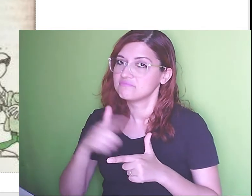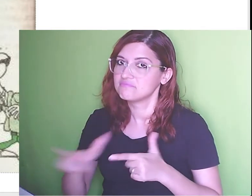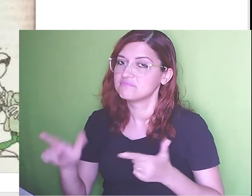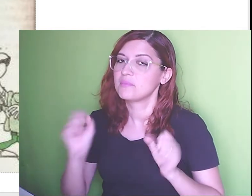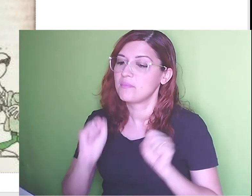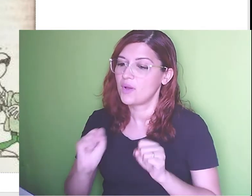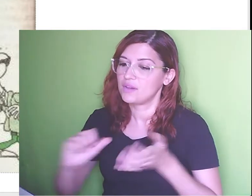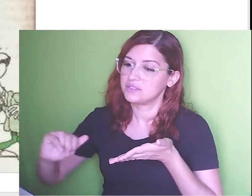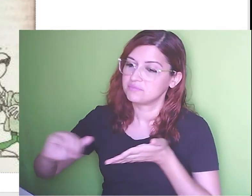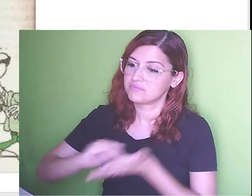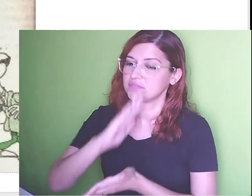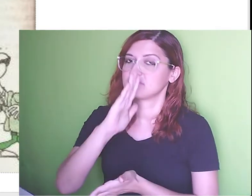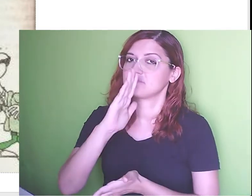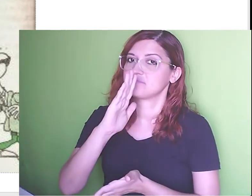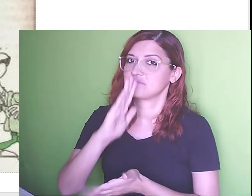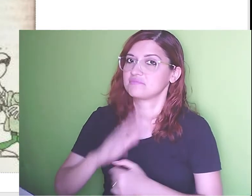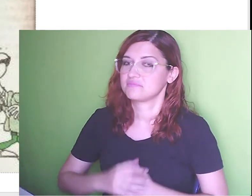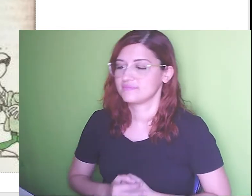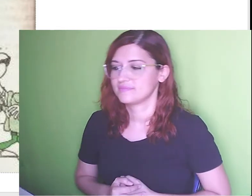poderia acarretar em problemas.